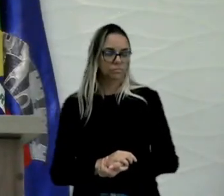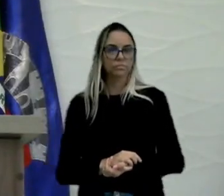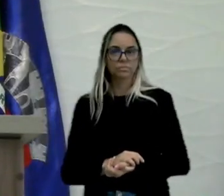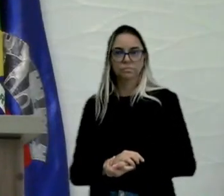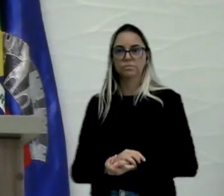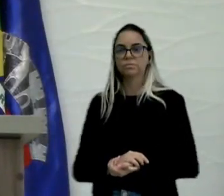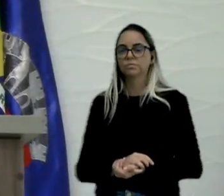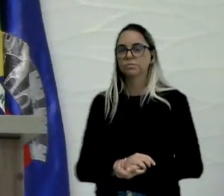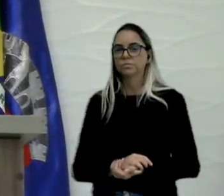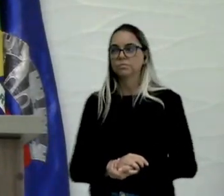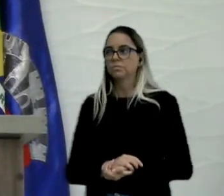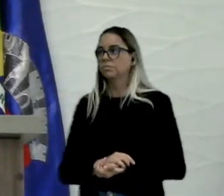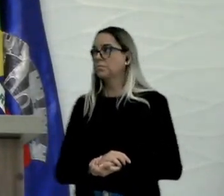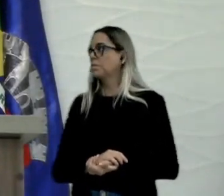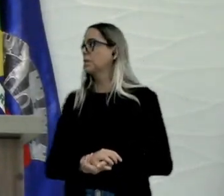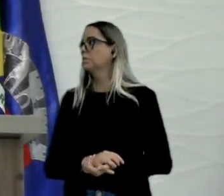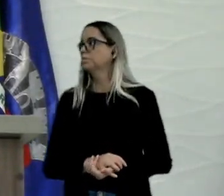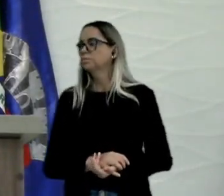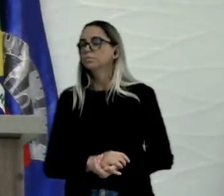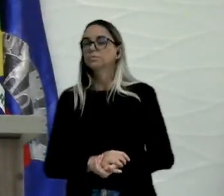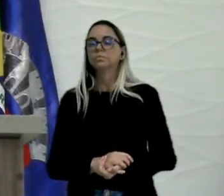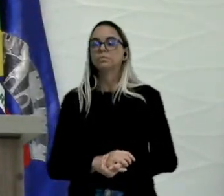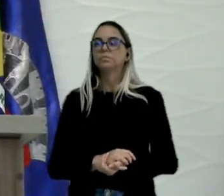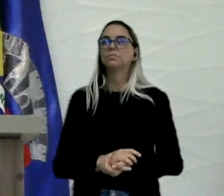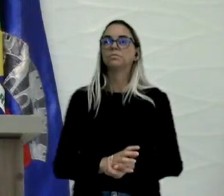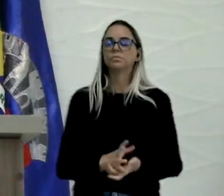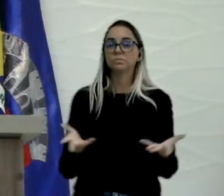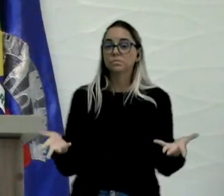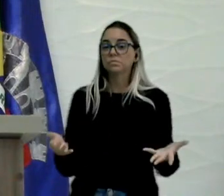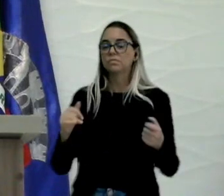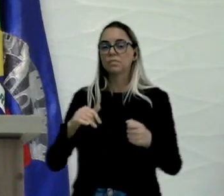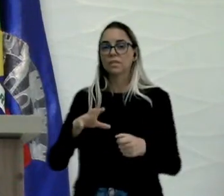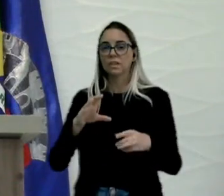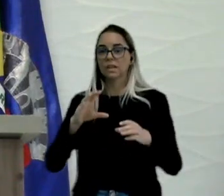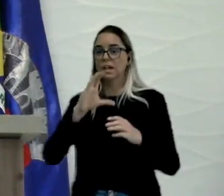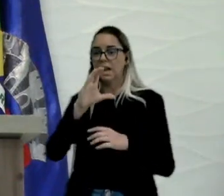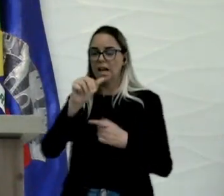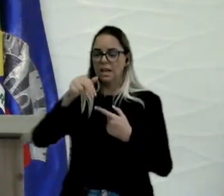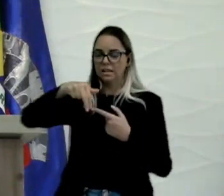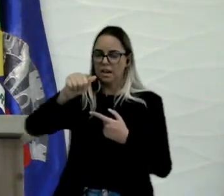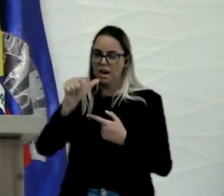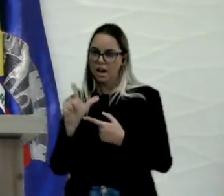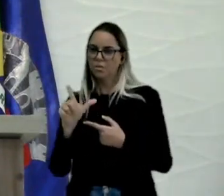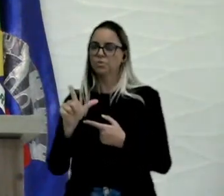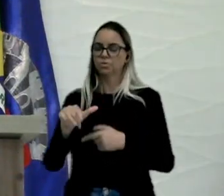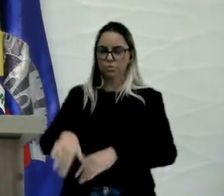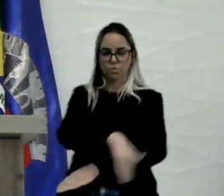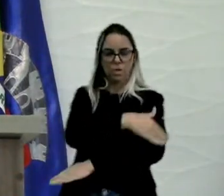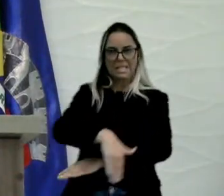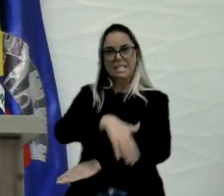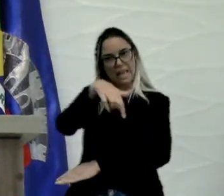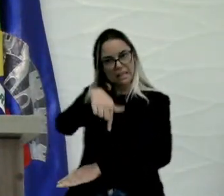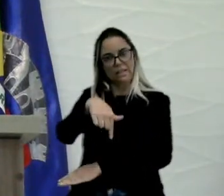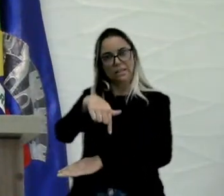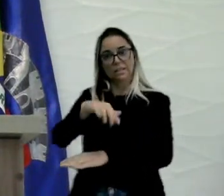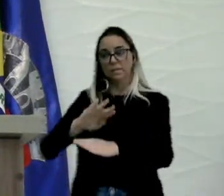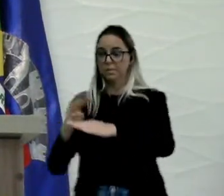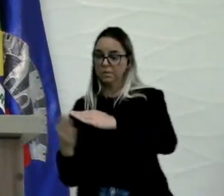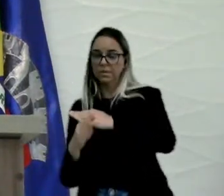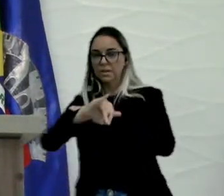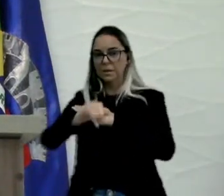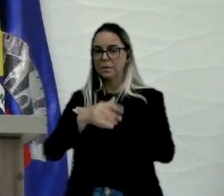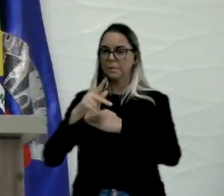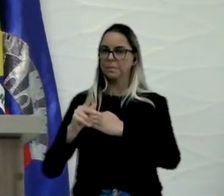subir e a questão do canal da do canal da Rua 7 João Paulo I vossa